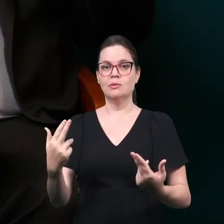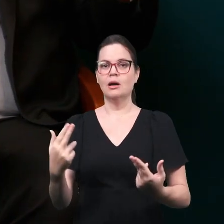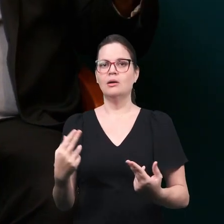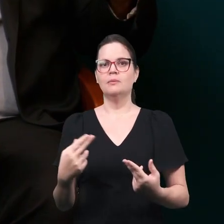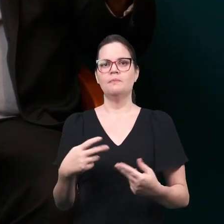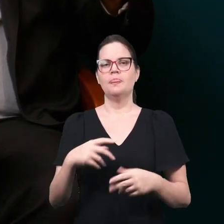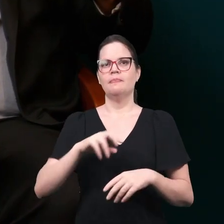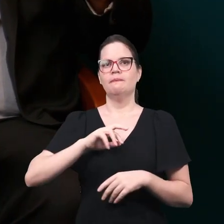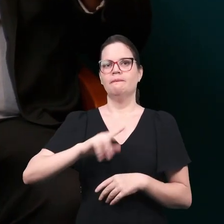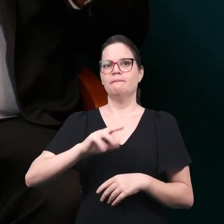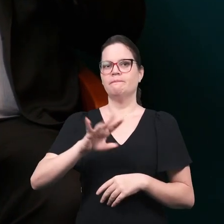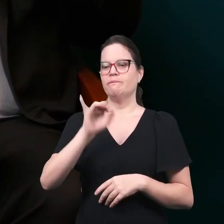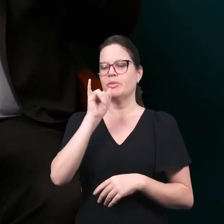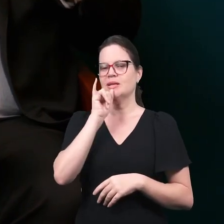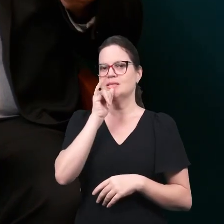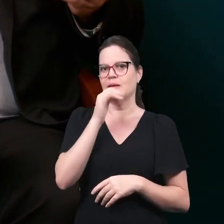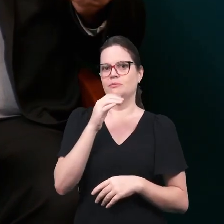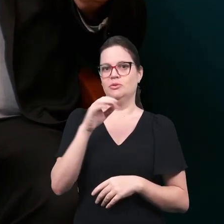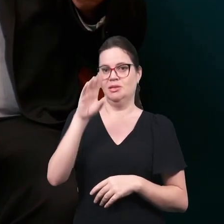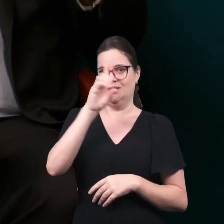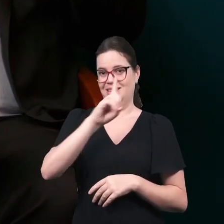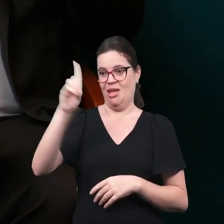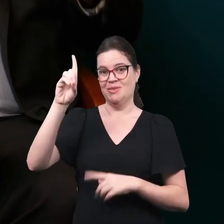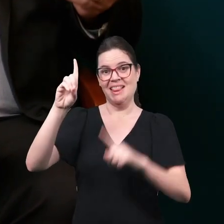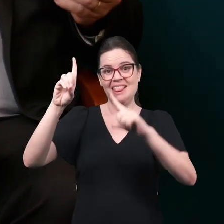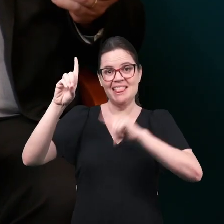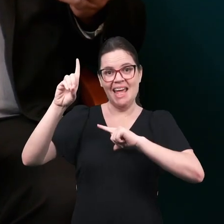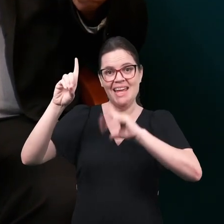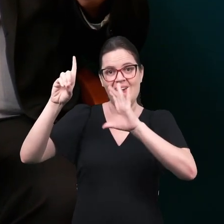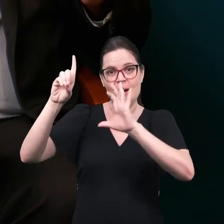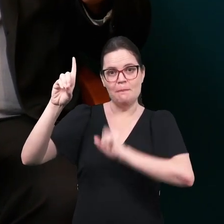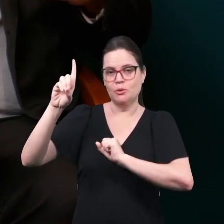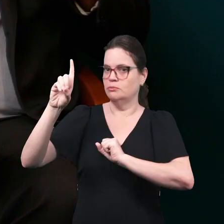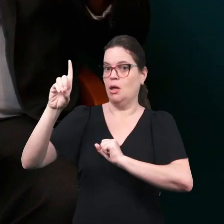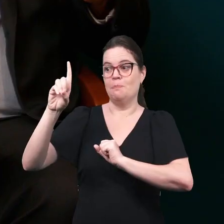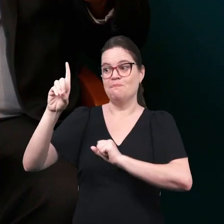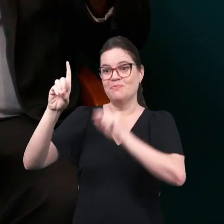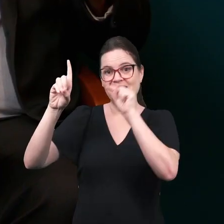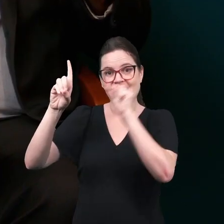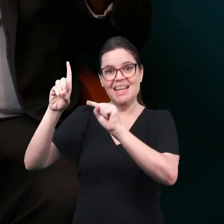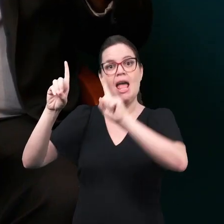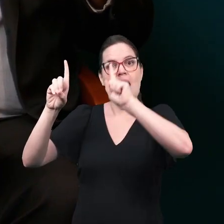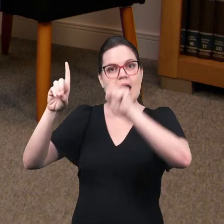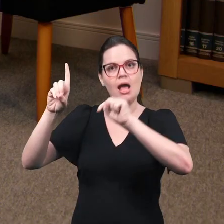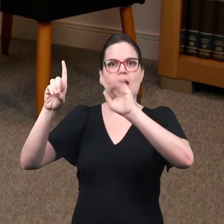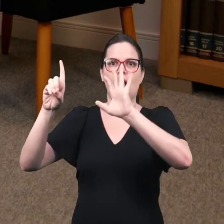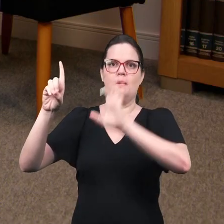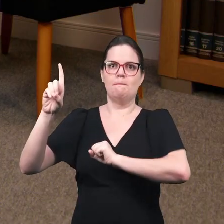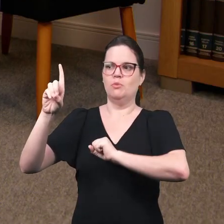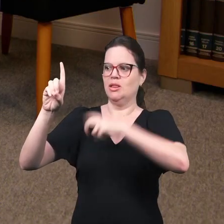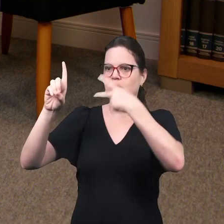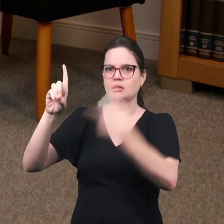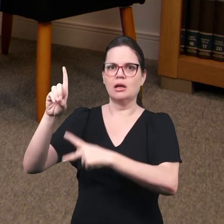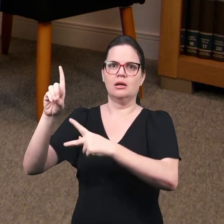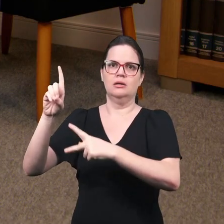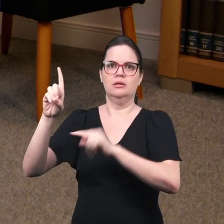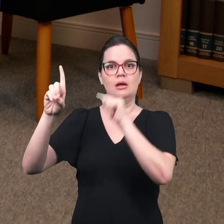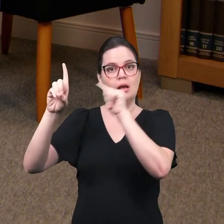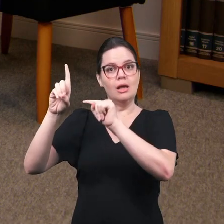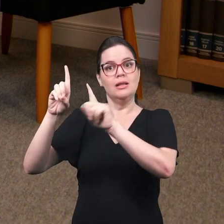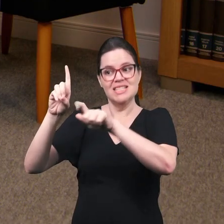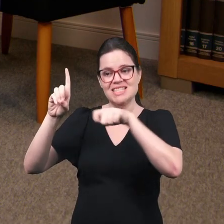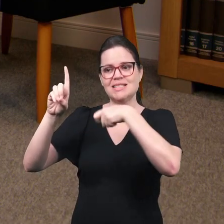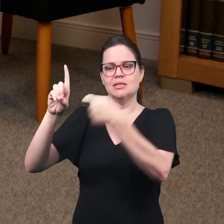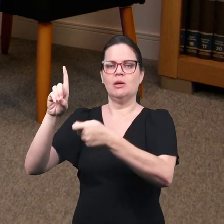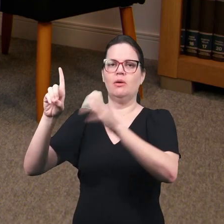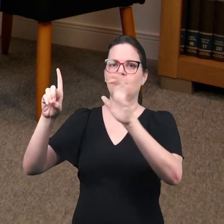Deus tem amor. Deus, ele é amor. É a natureza dele. A palavra diz que Deus amou o mundo de tal